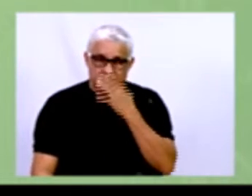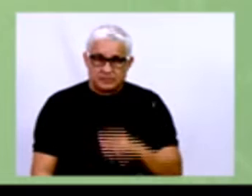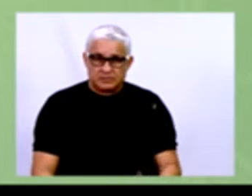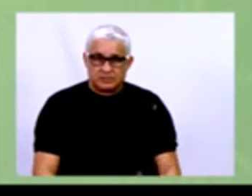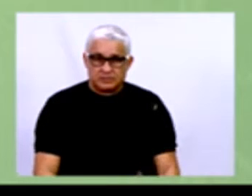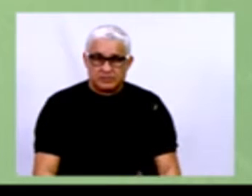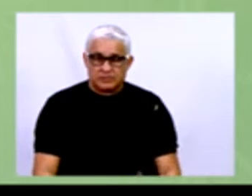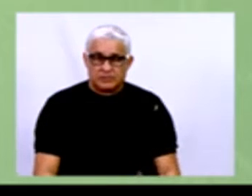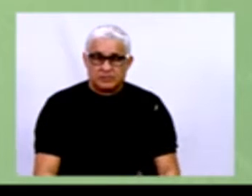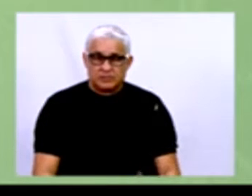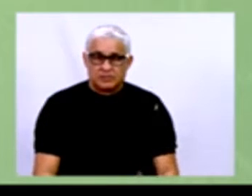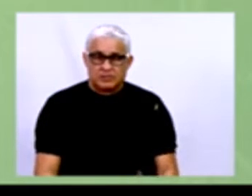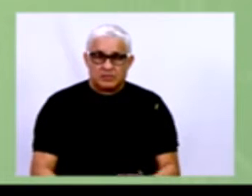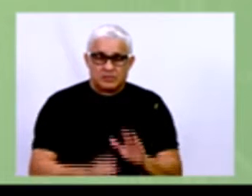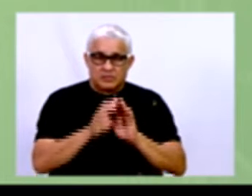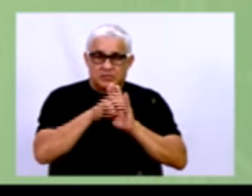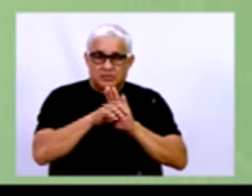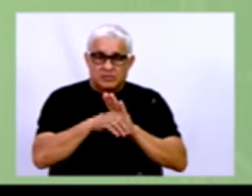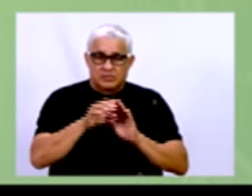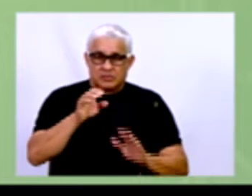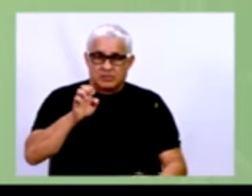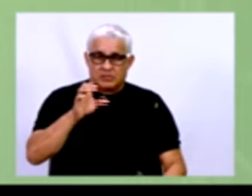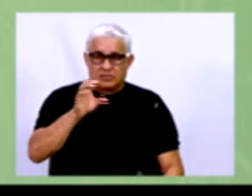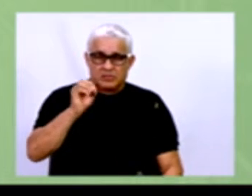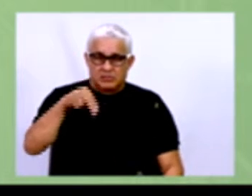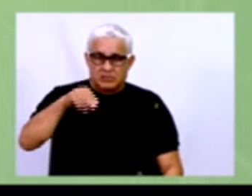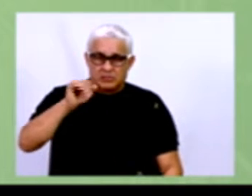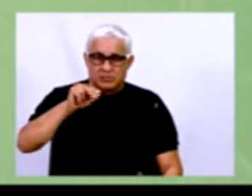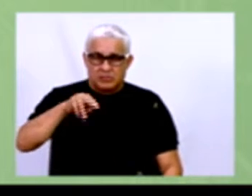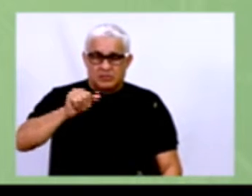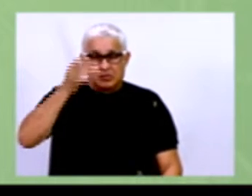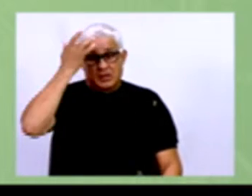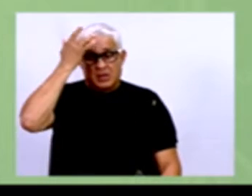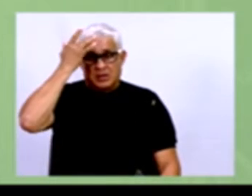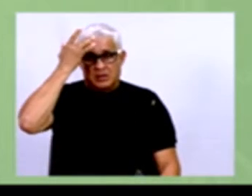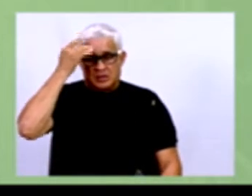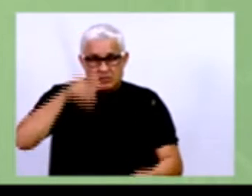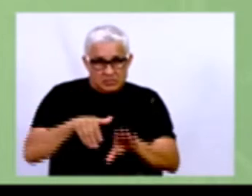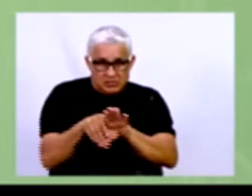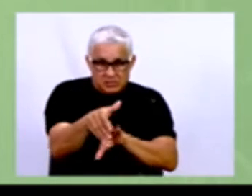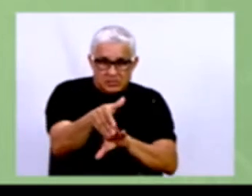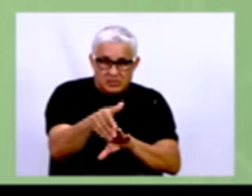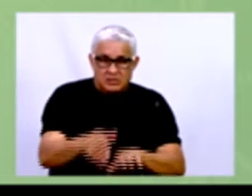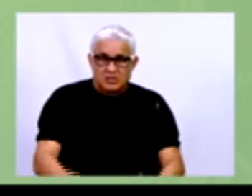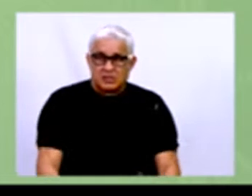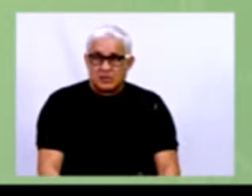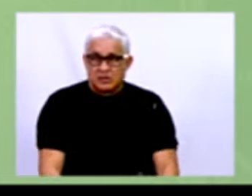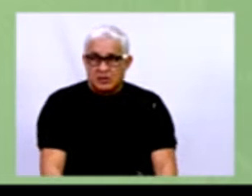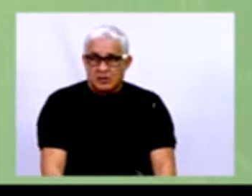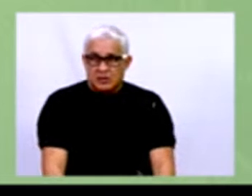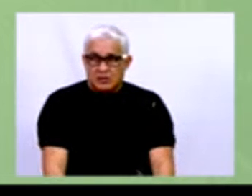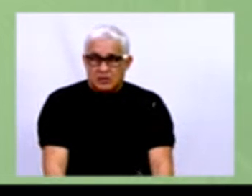a consequência do conceito de economia que nós sugerimos que você guarde exatamente